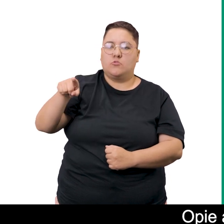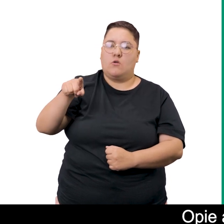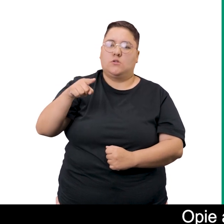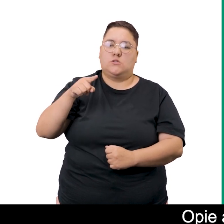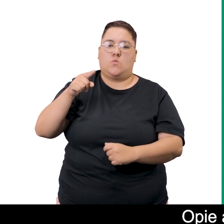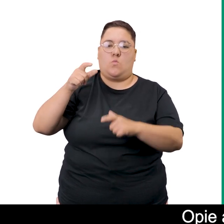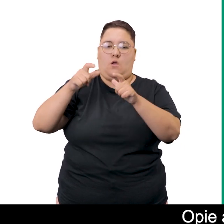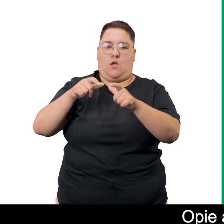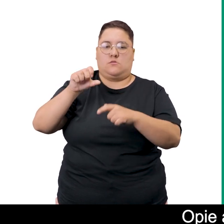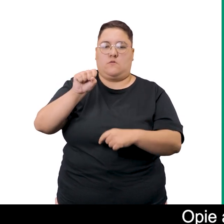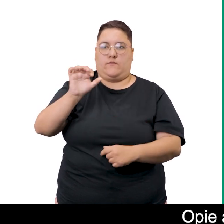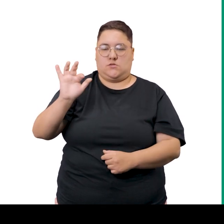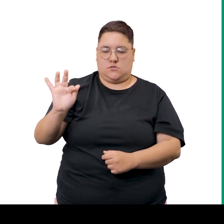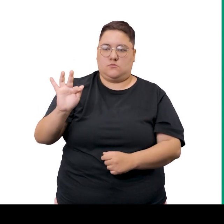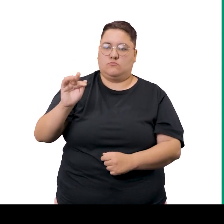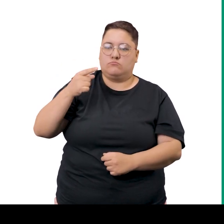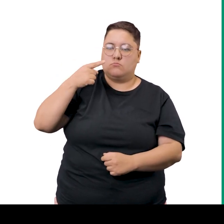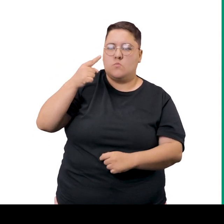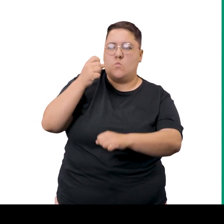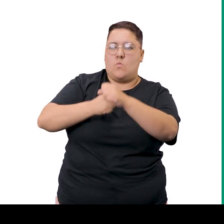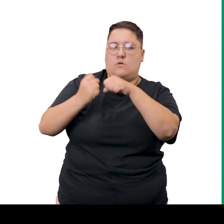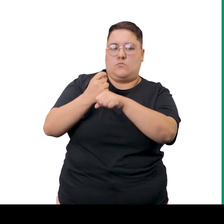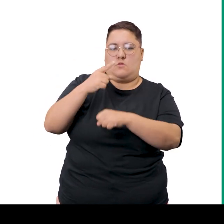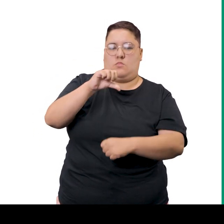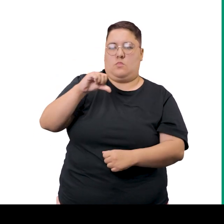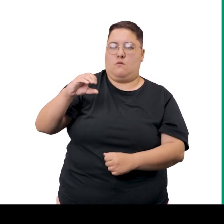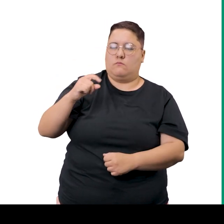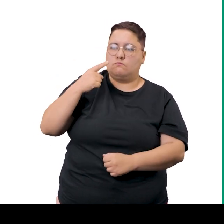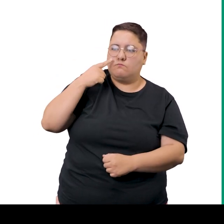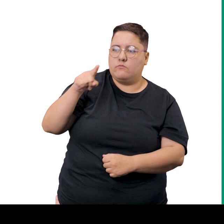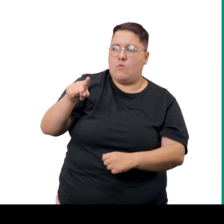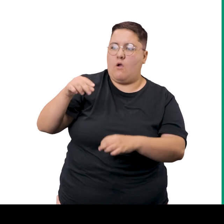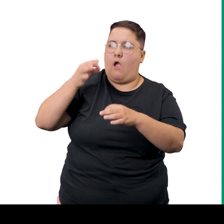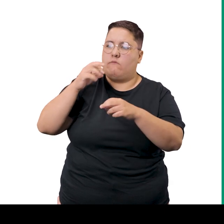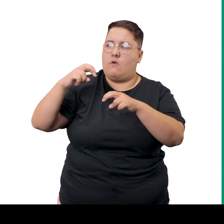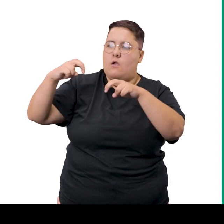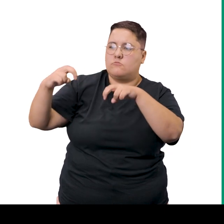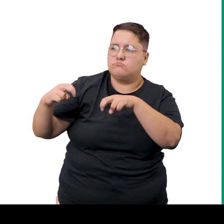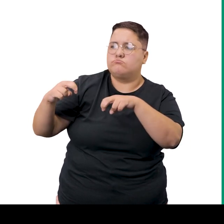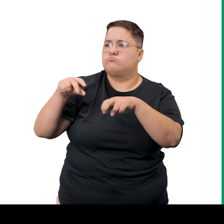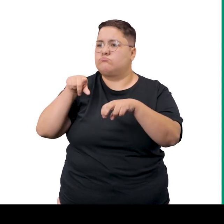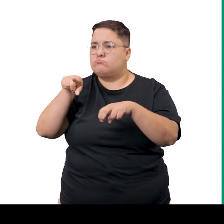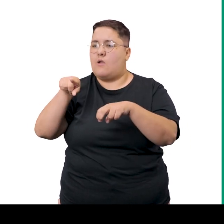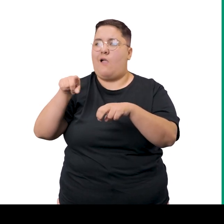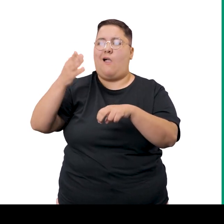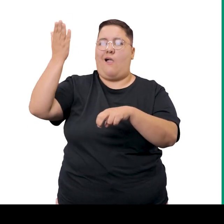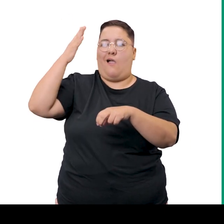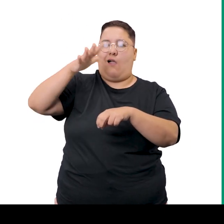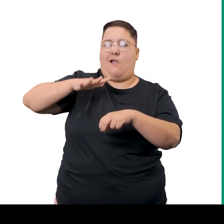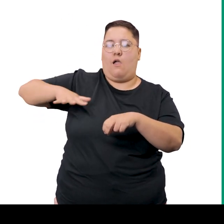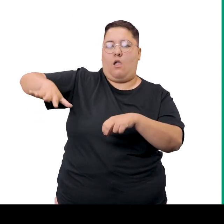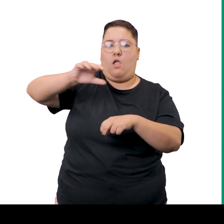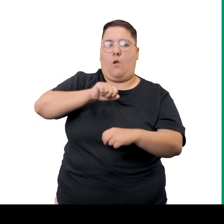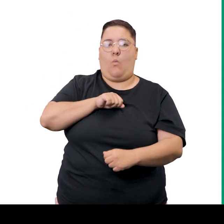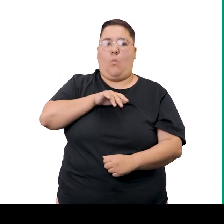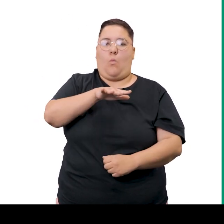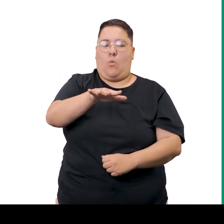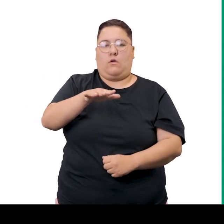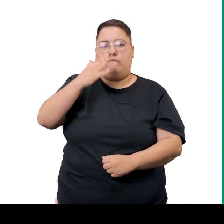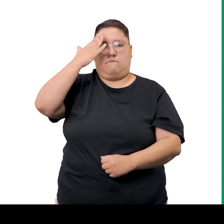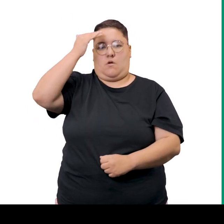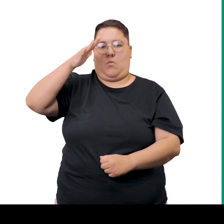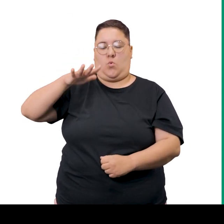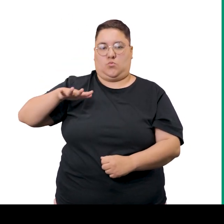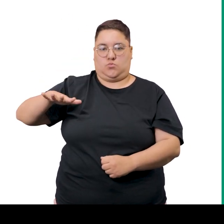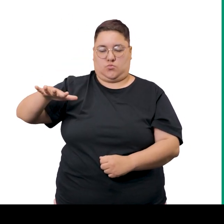anos 1990, quando a cidade era um dos grandes polos de cultura queer do mundo. Se impressionou